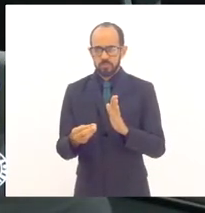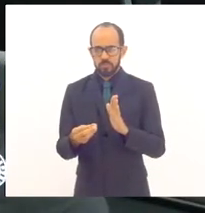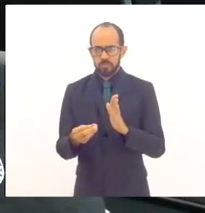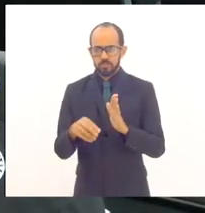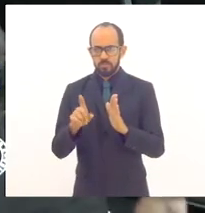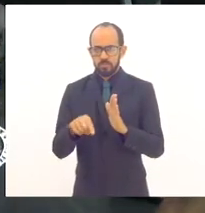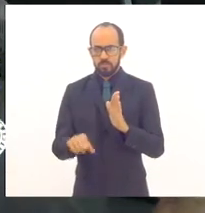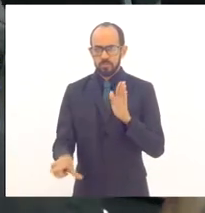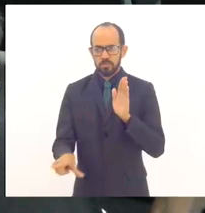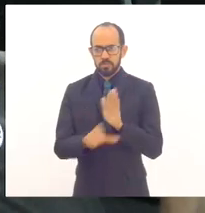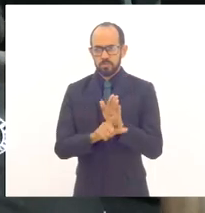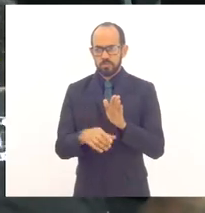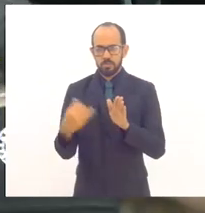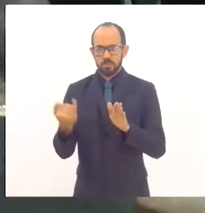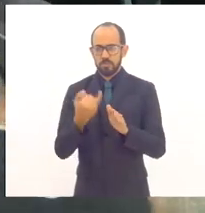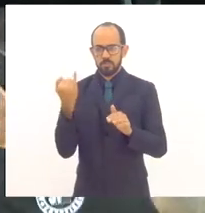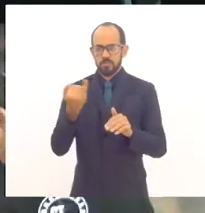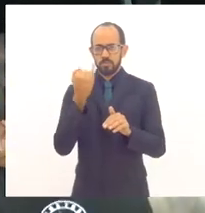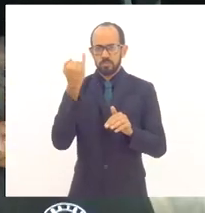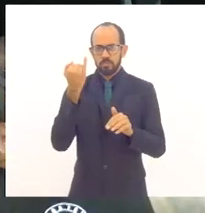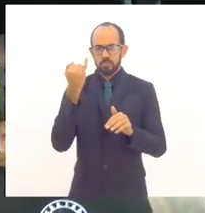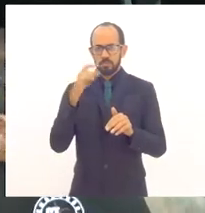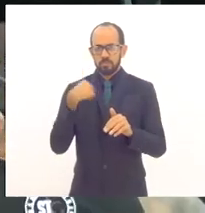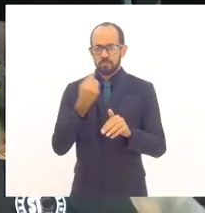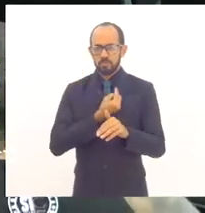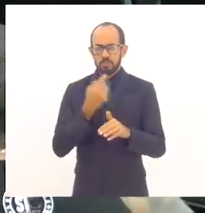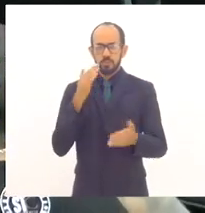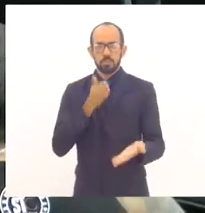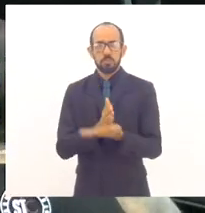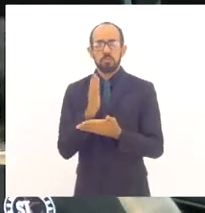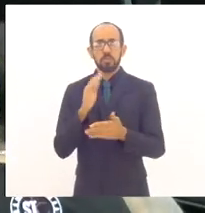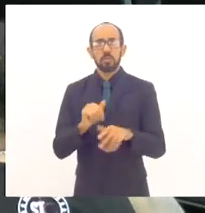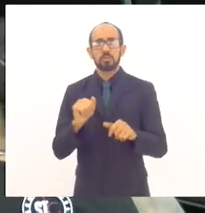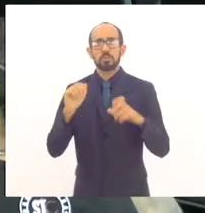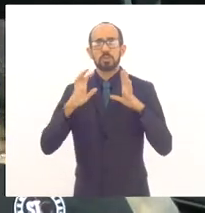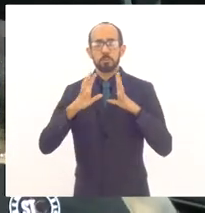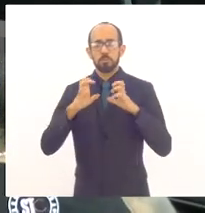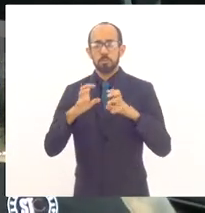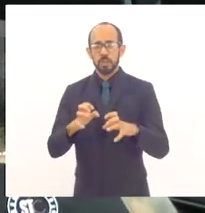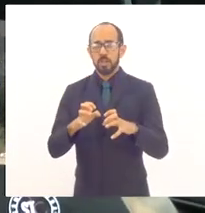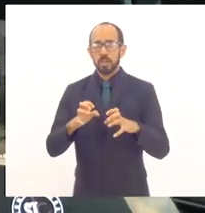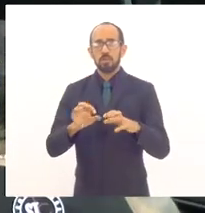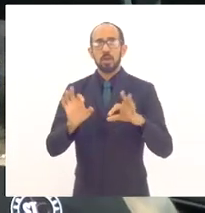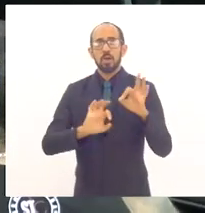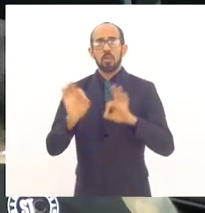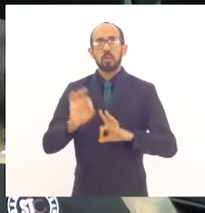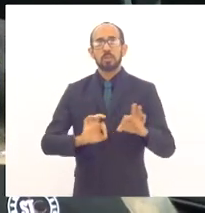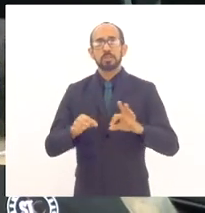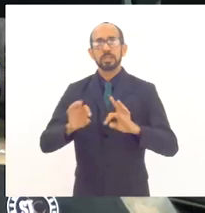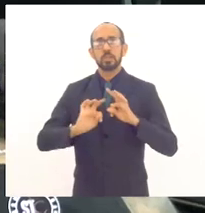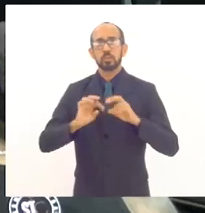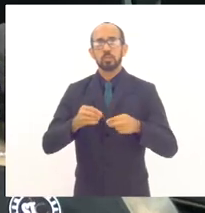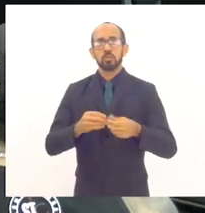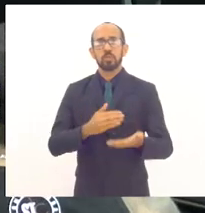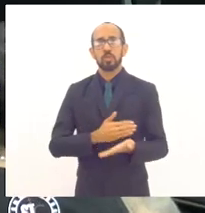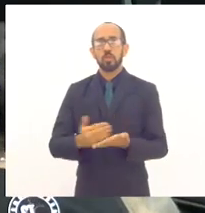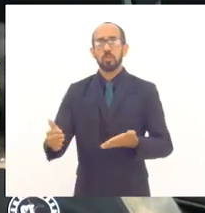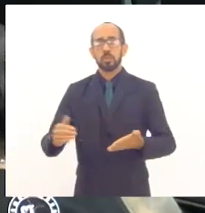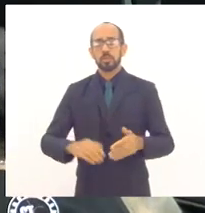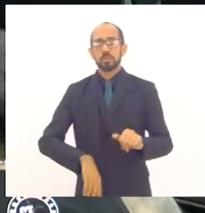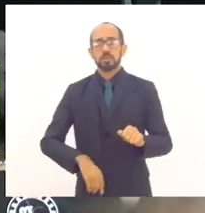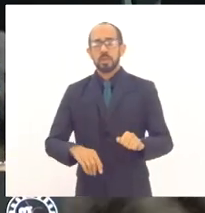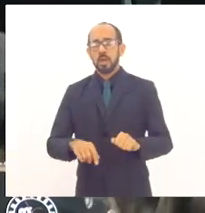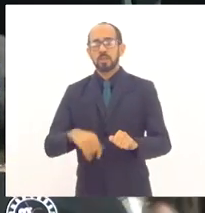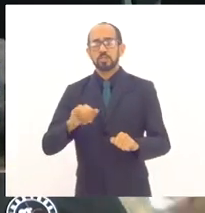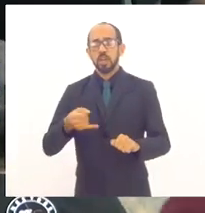É uma lei muito importante. A gente aprovou e estamos brigando aqui para organizar tudo para começar a valer em janeiro do